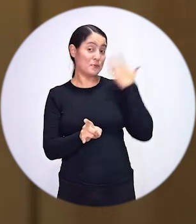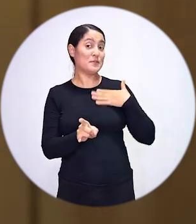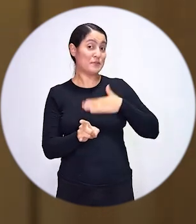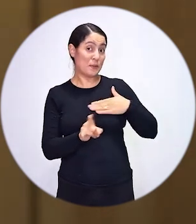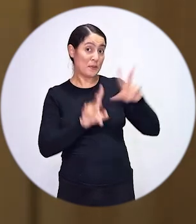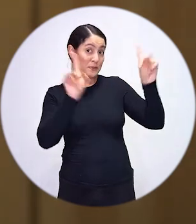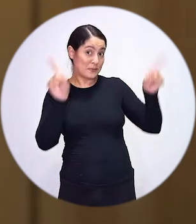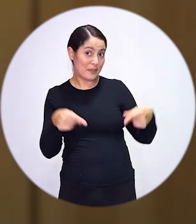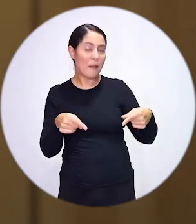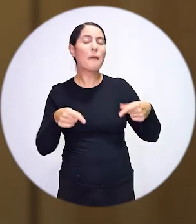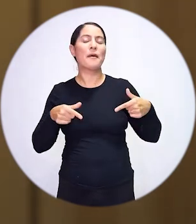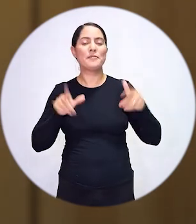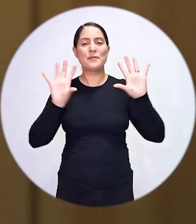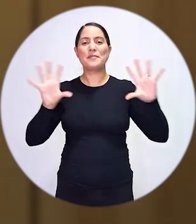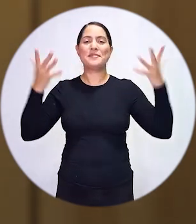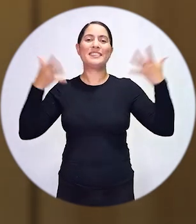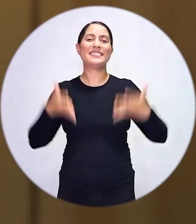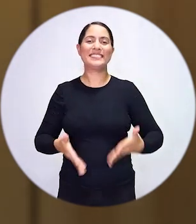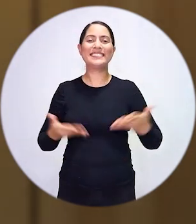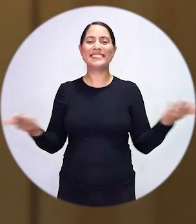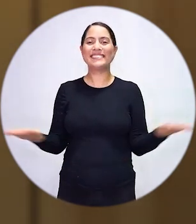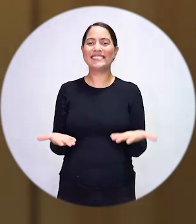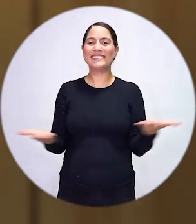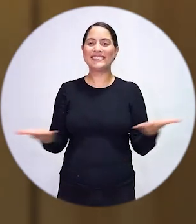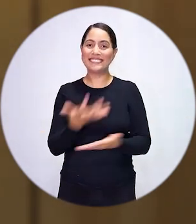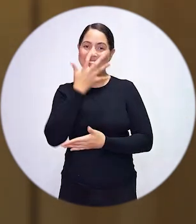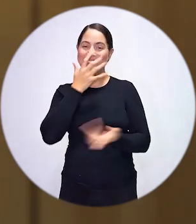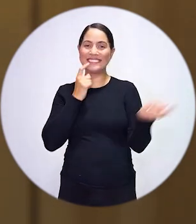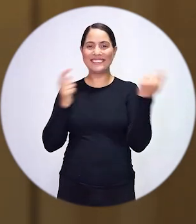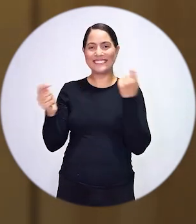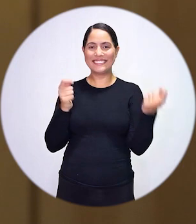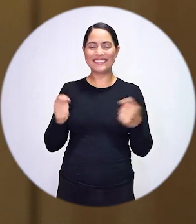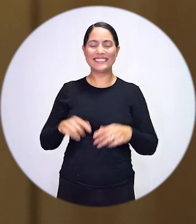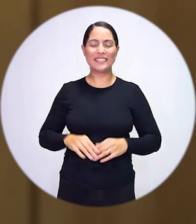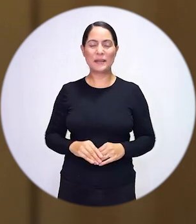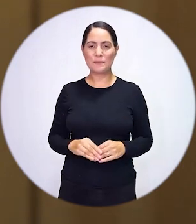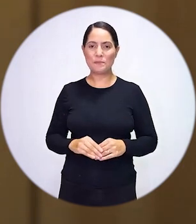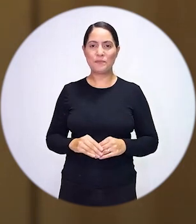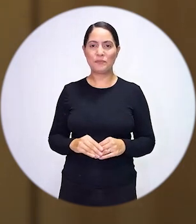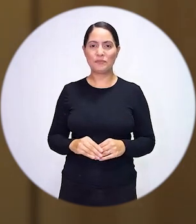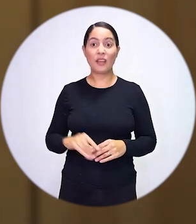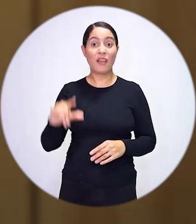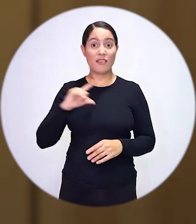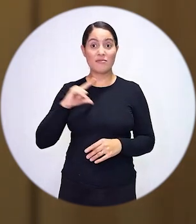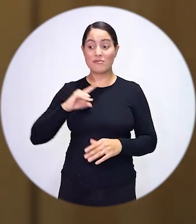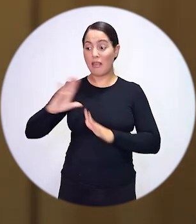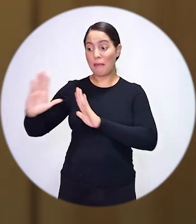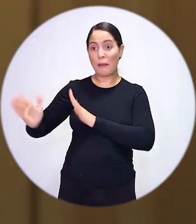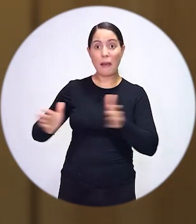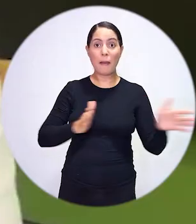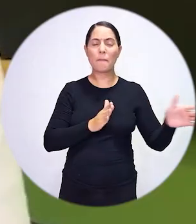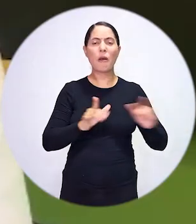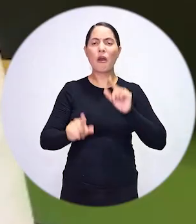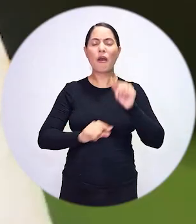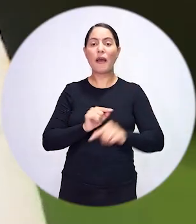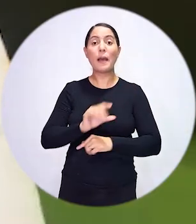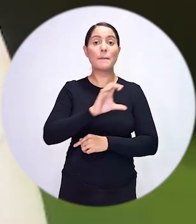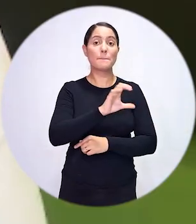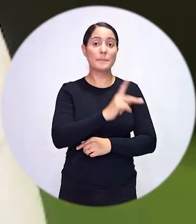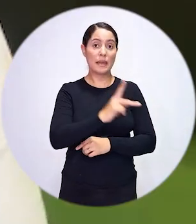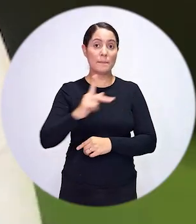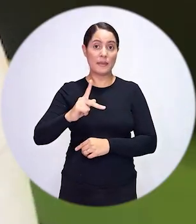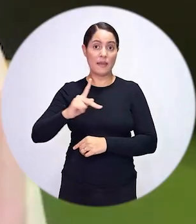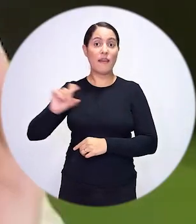área. Especialistas e entusiastas do segmento participaram dos eventos. É o que a gente confere agora na entrevista. O